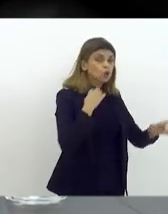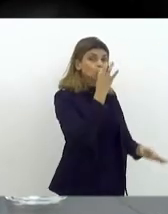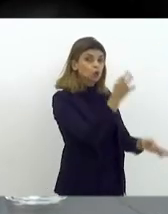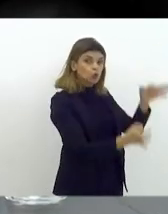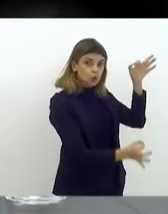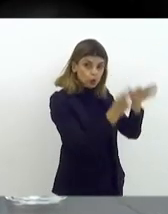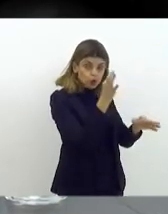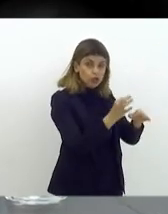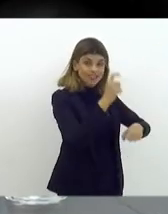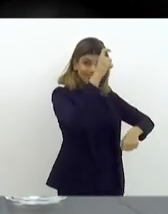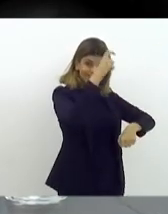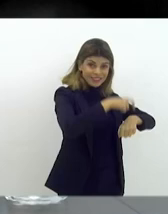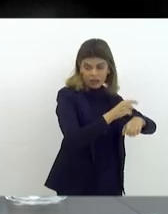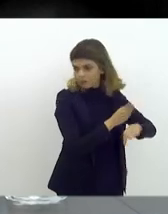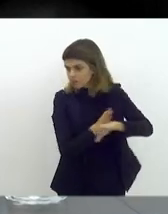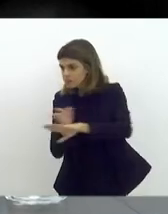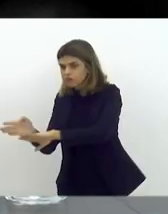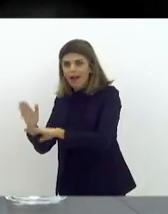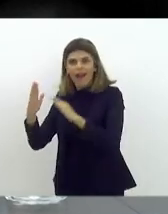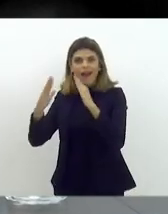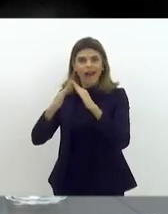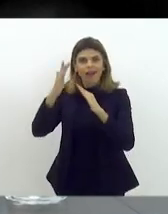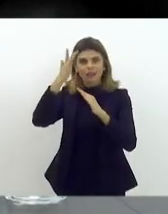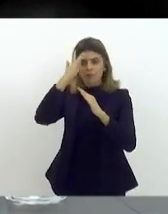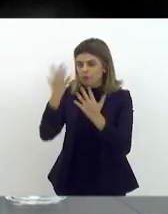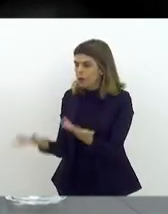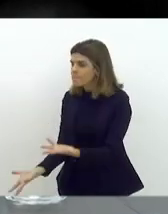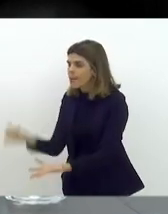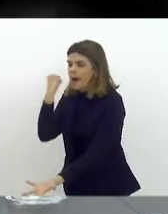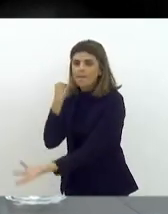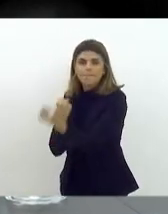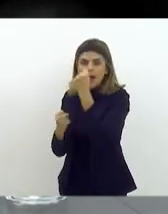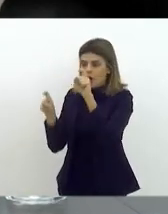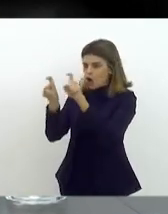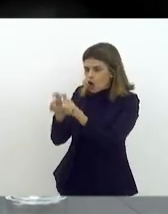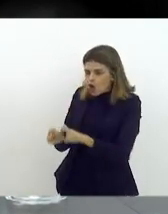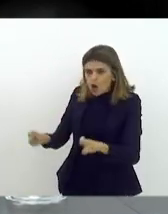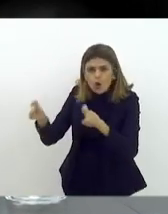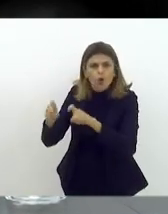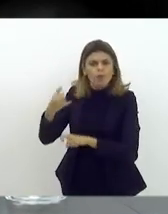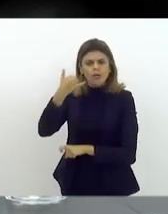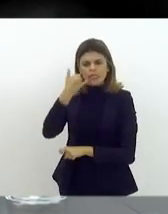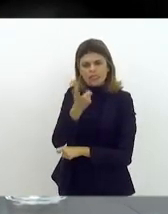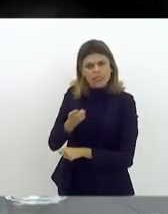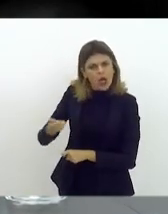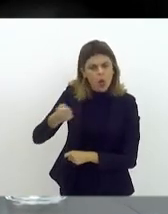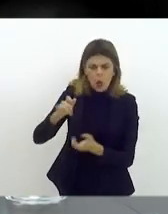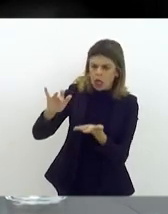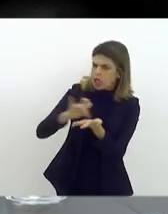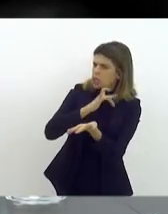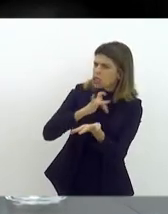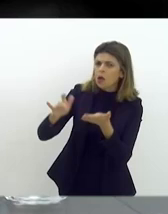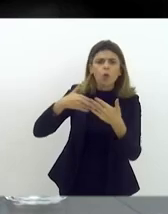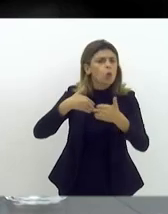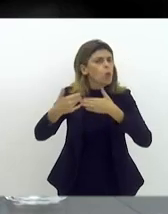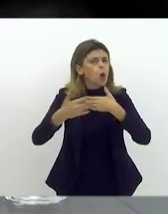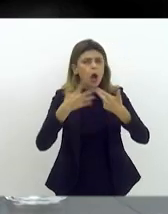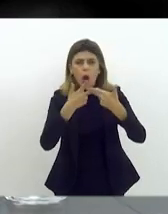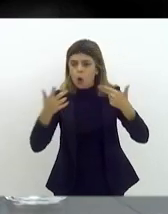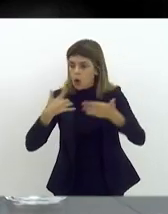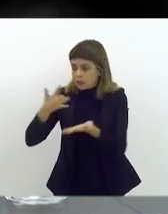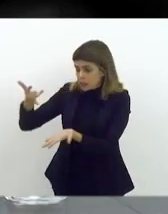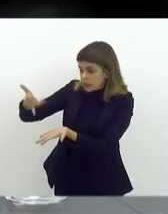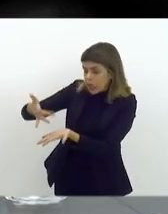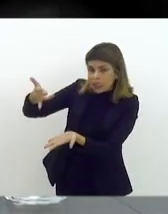uma análise em loco desses equipamentos a fim de analisar se a qualquer material ele vim relacionado a pornografia